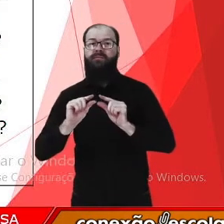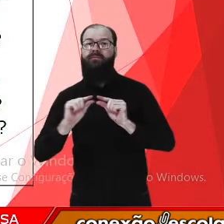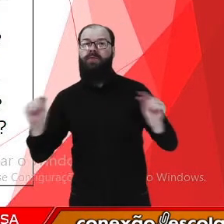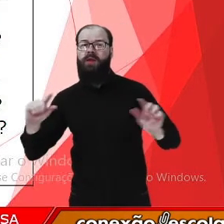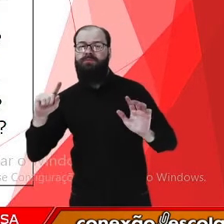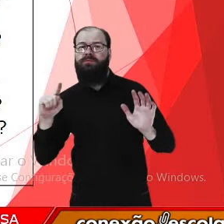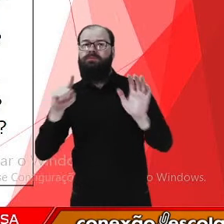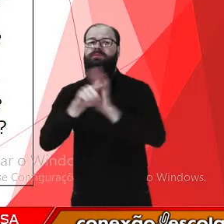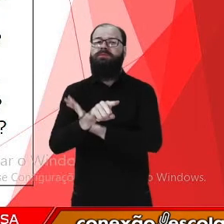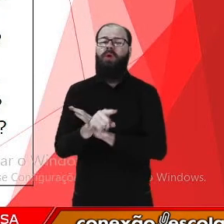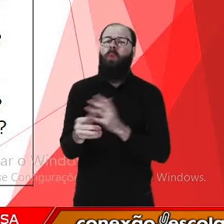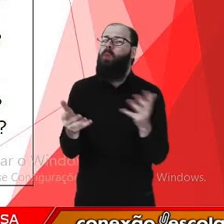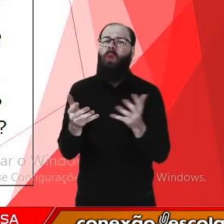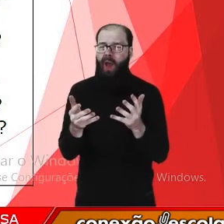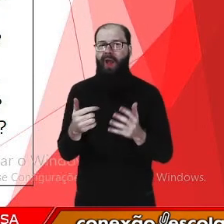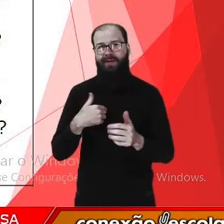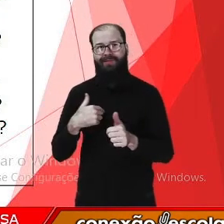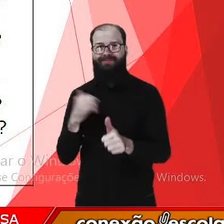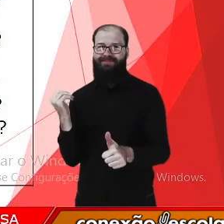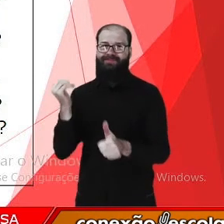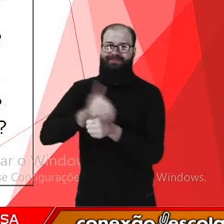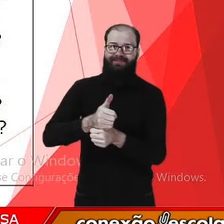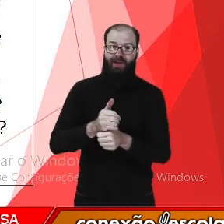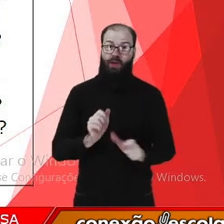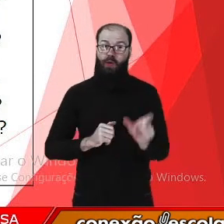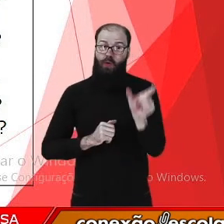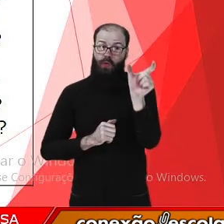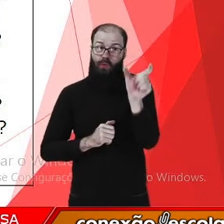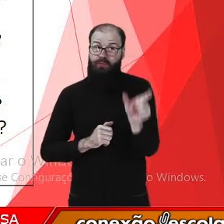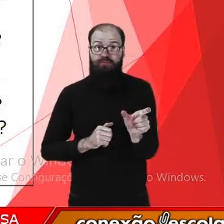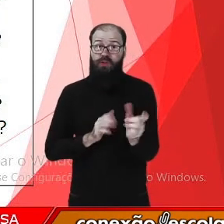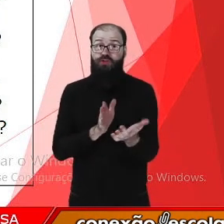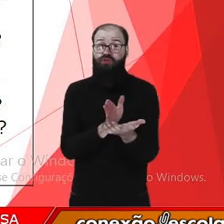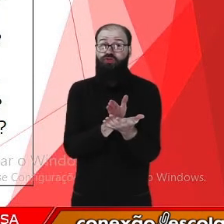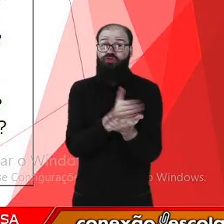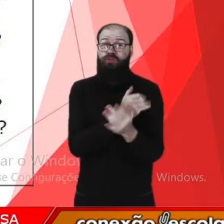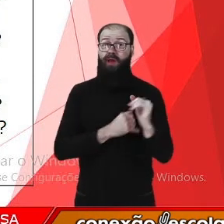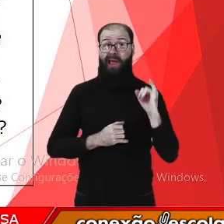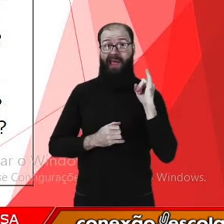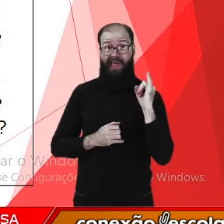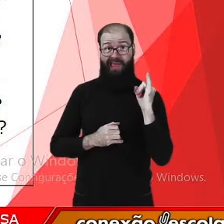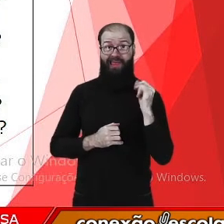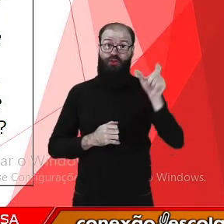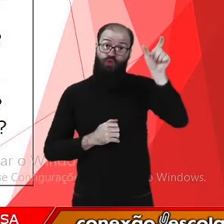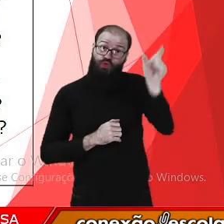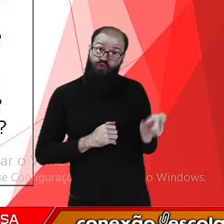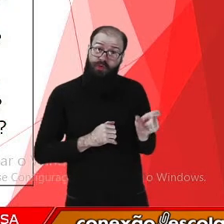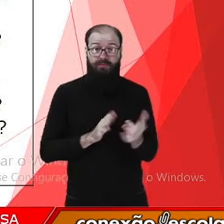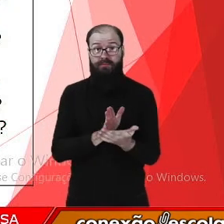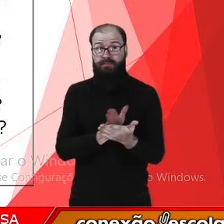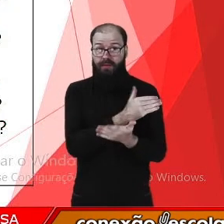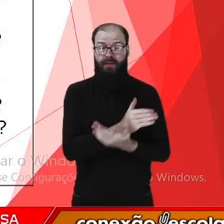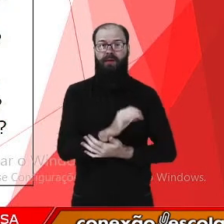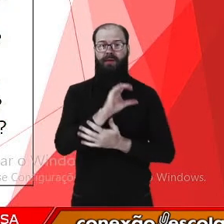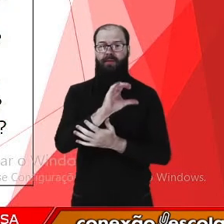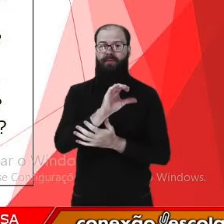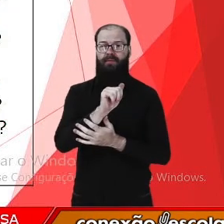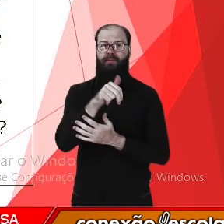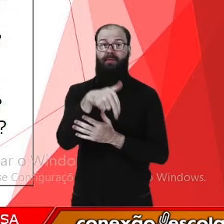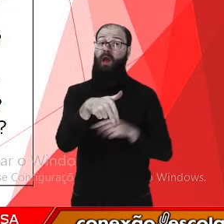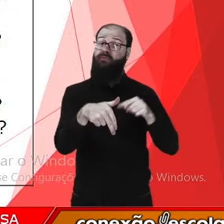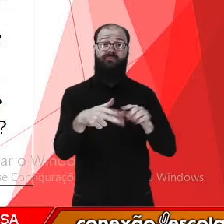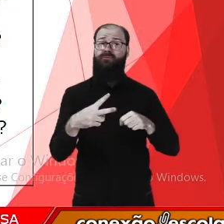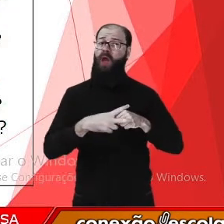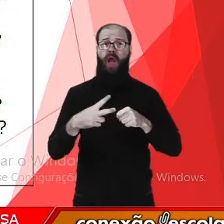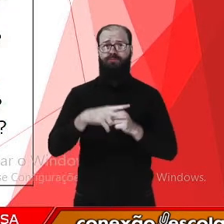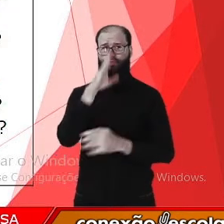eu substituí o sujeito com o verbo, certo? O can que é o verbo, né, o